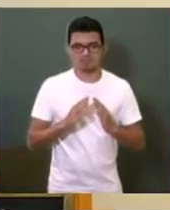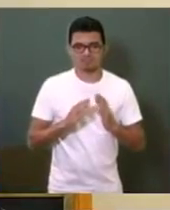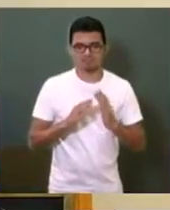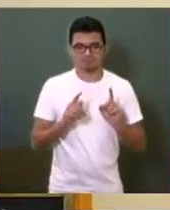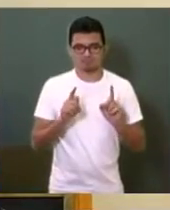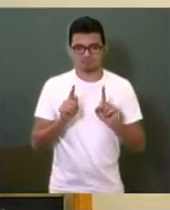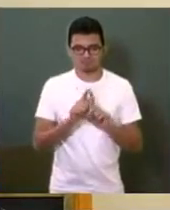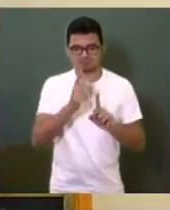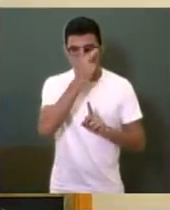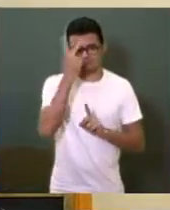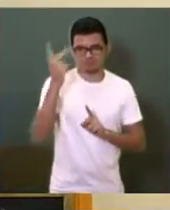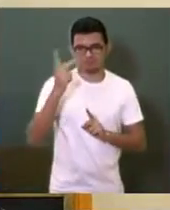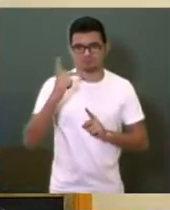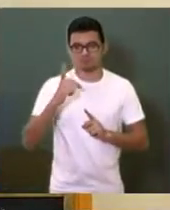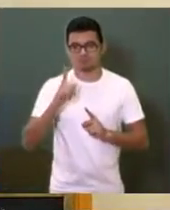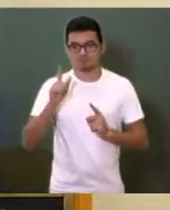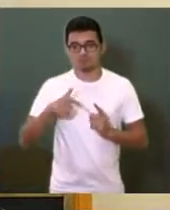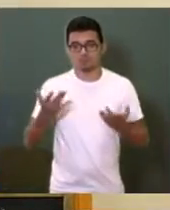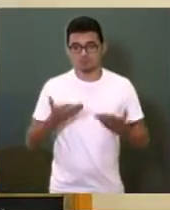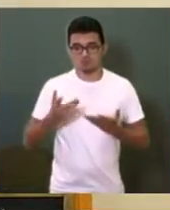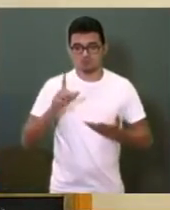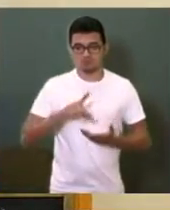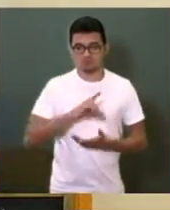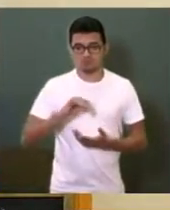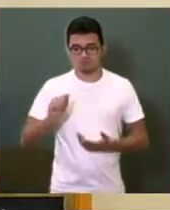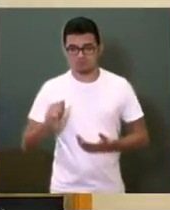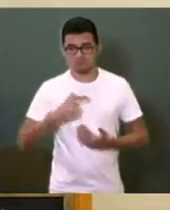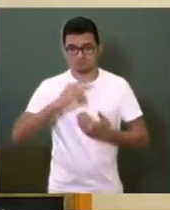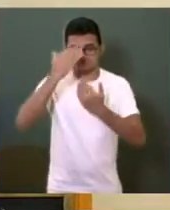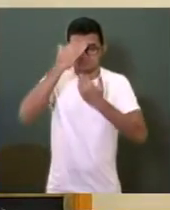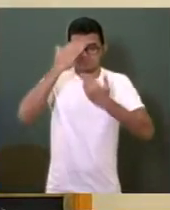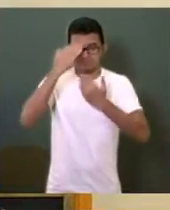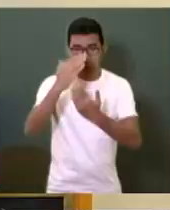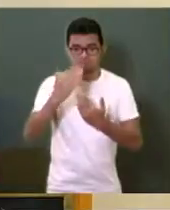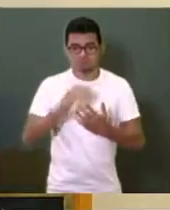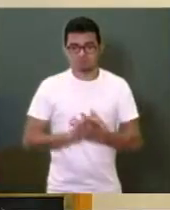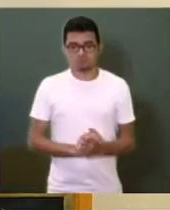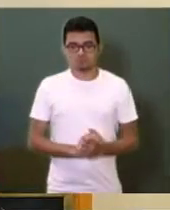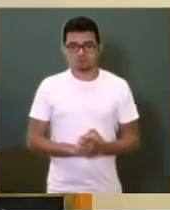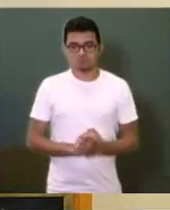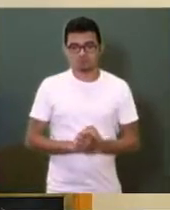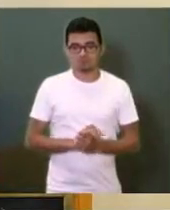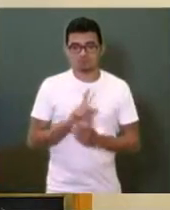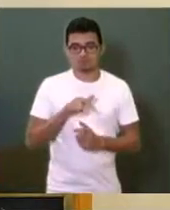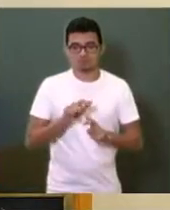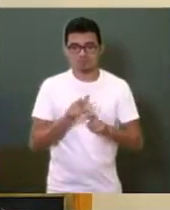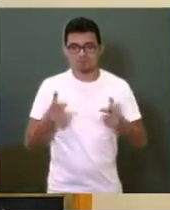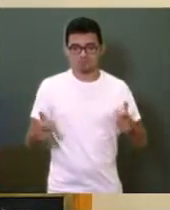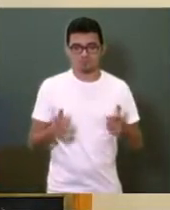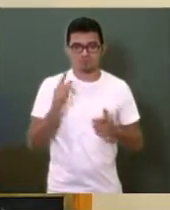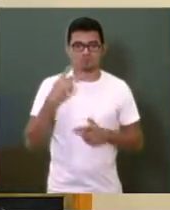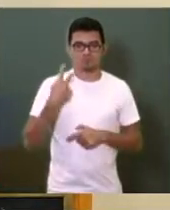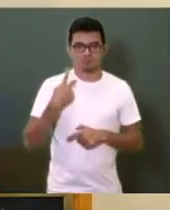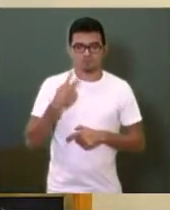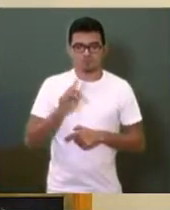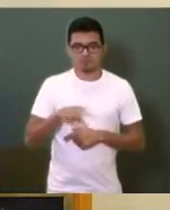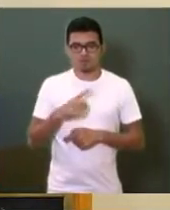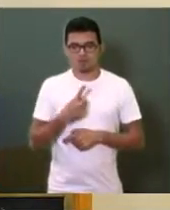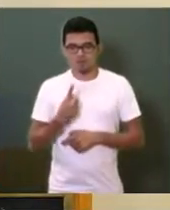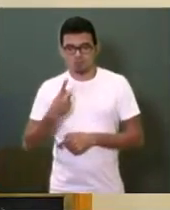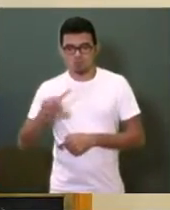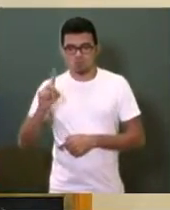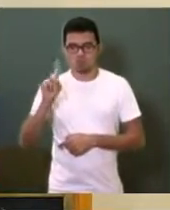hoje é o grande dia de agradecer eu acho que a maioria dos vereadores última sessão